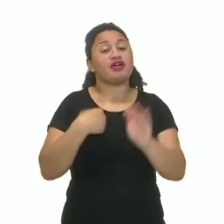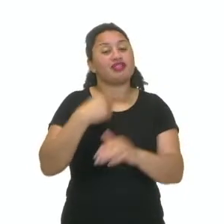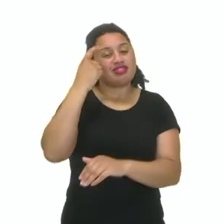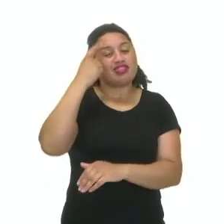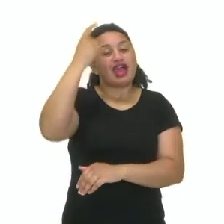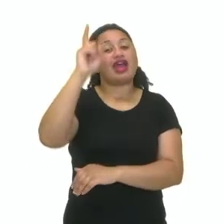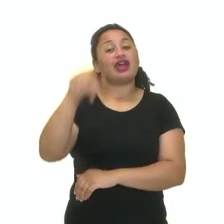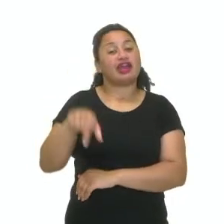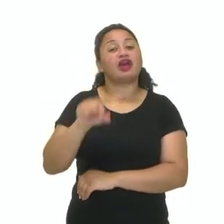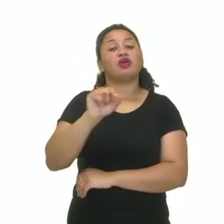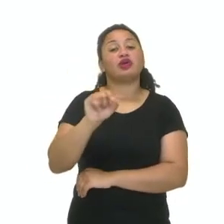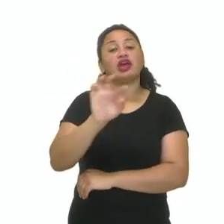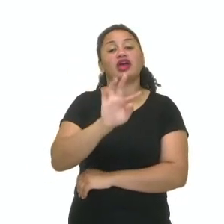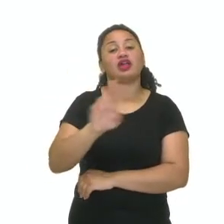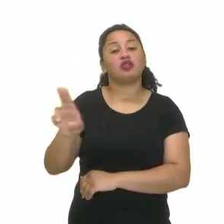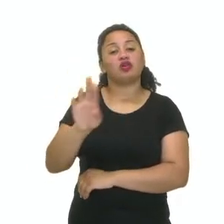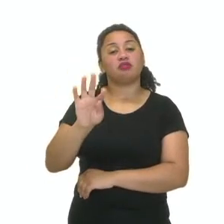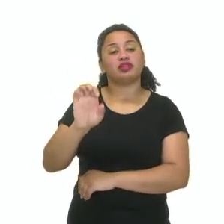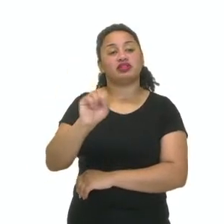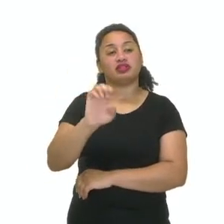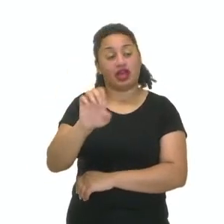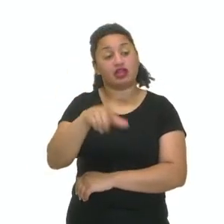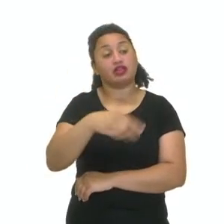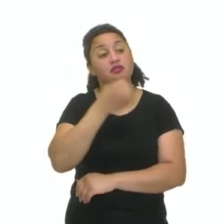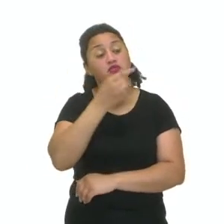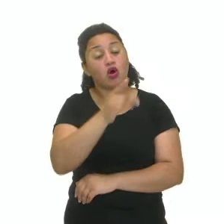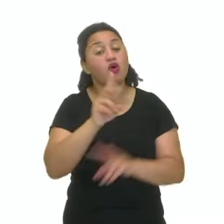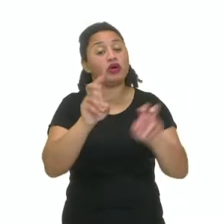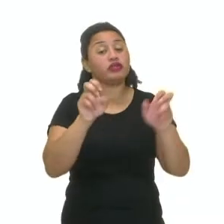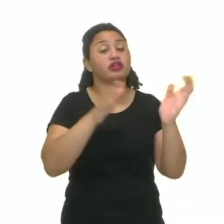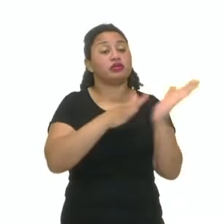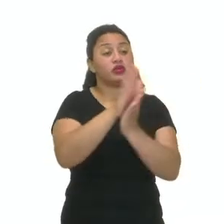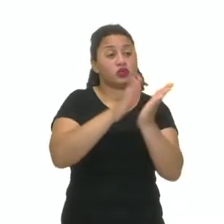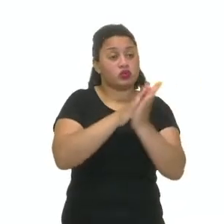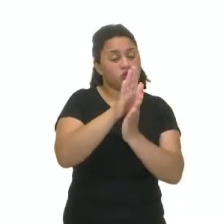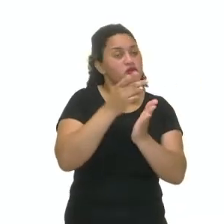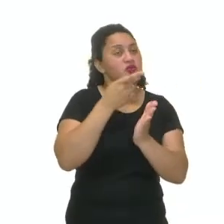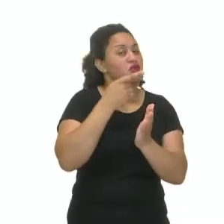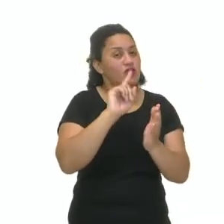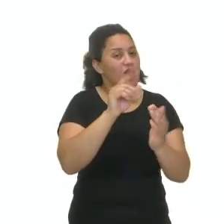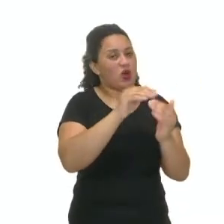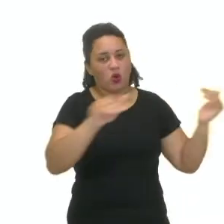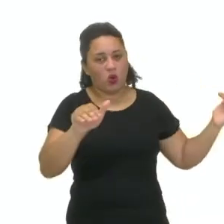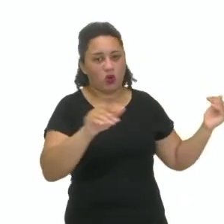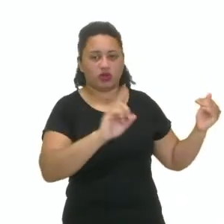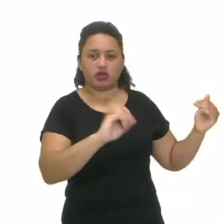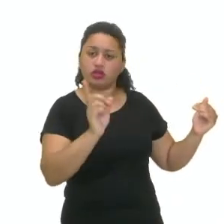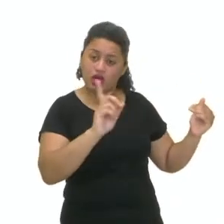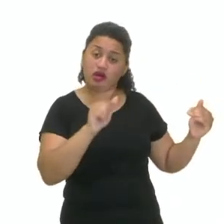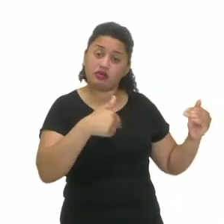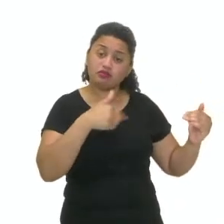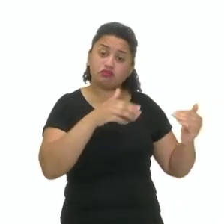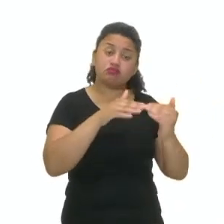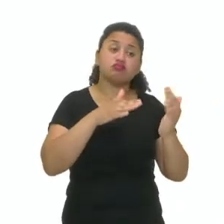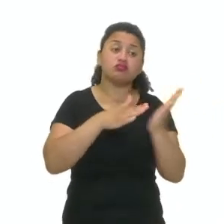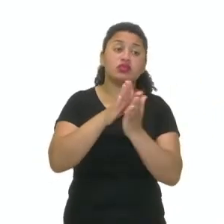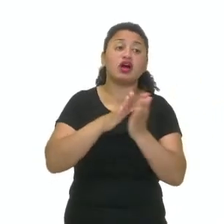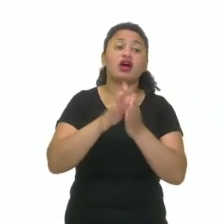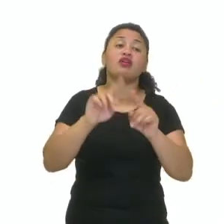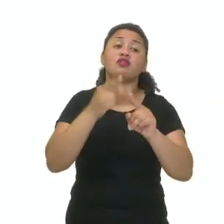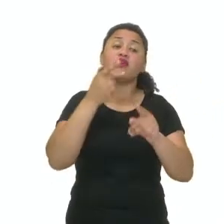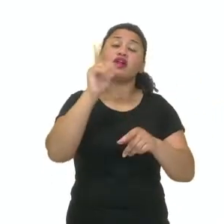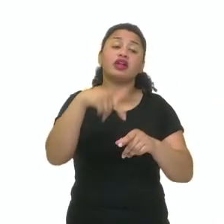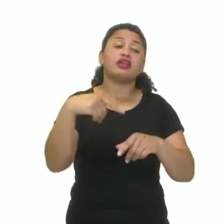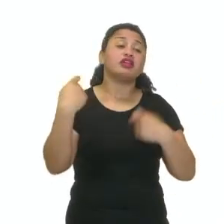a tese, que ela é positiva sobre o consumo, como falamos agora há pouco. Ele não é contra o consumo, definindo-o como necessidade